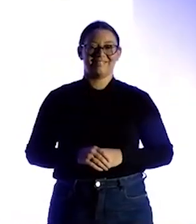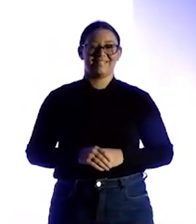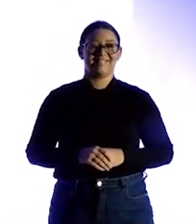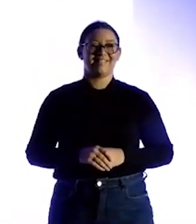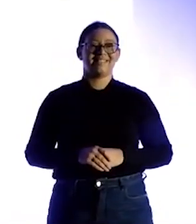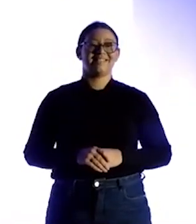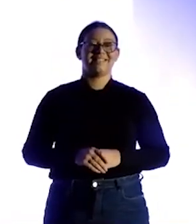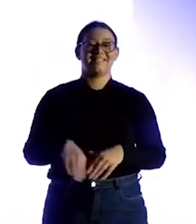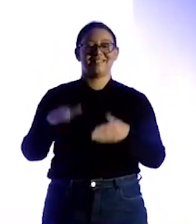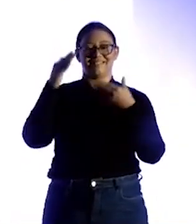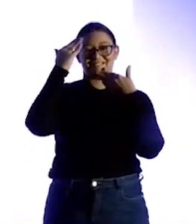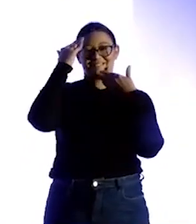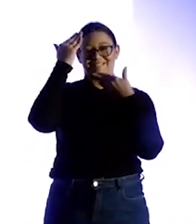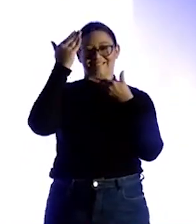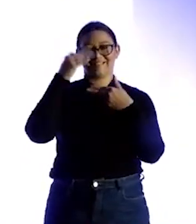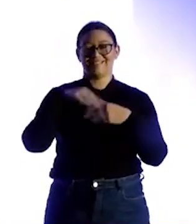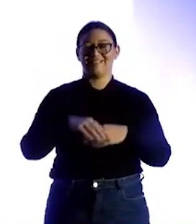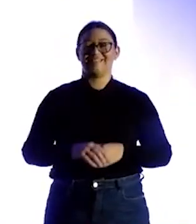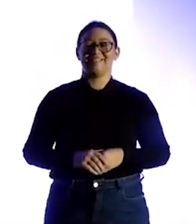Obrigado.